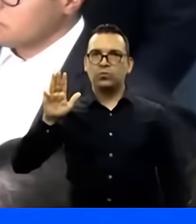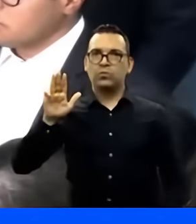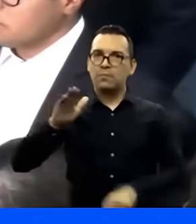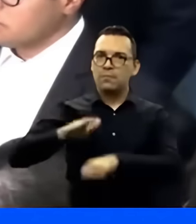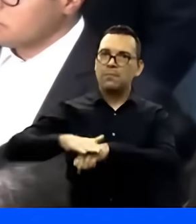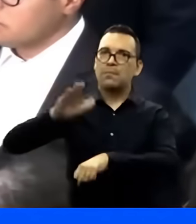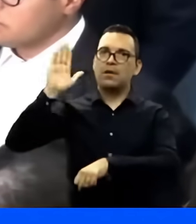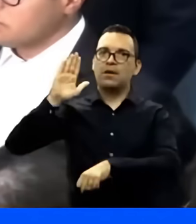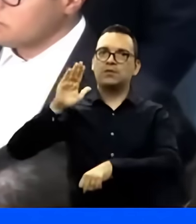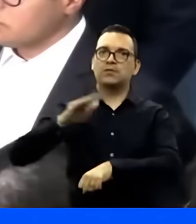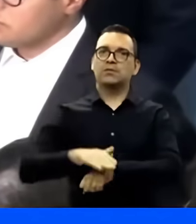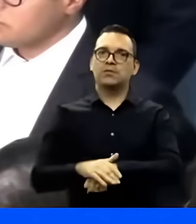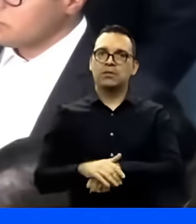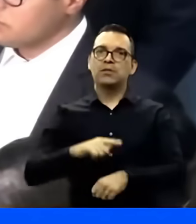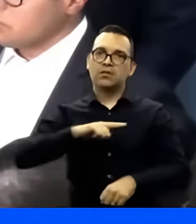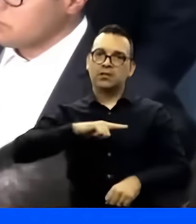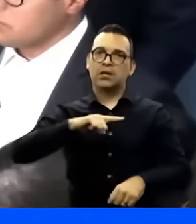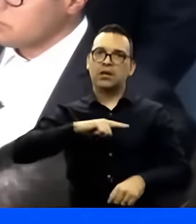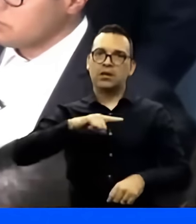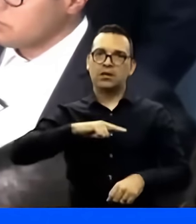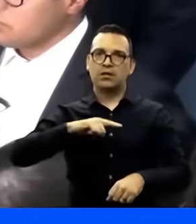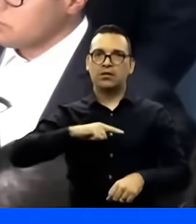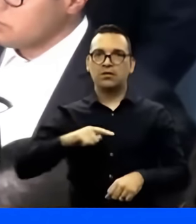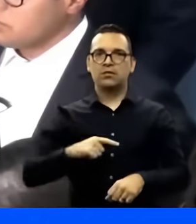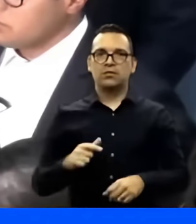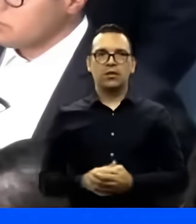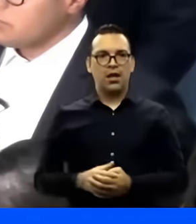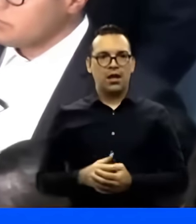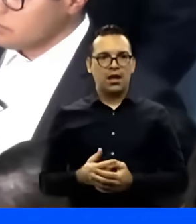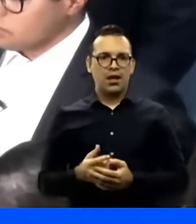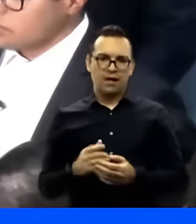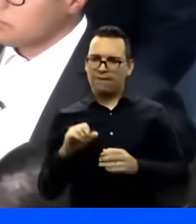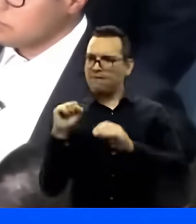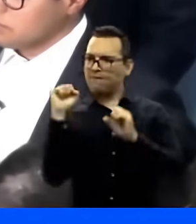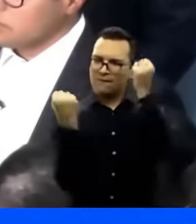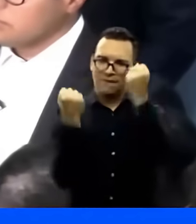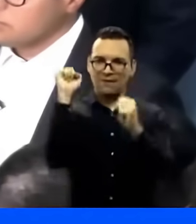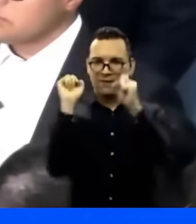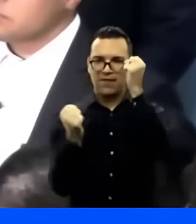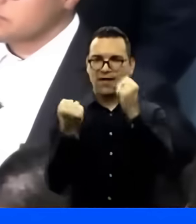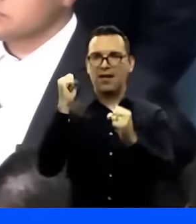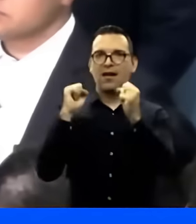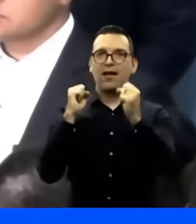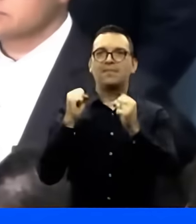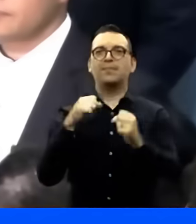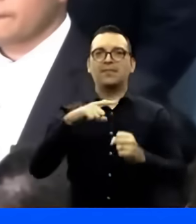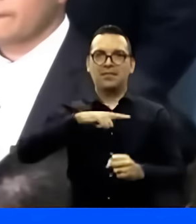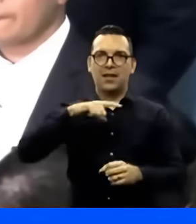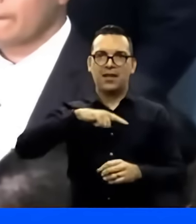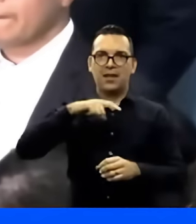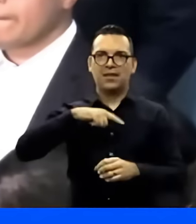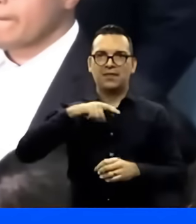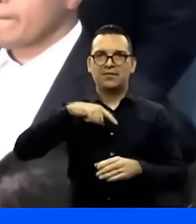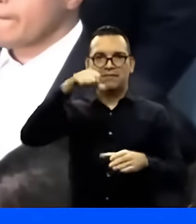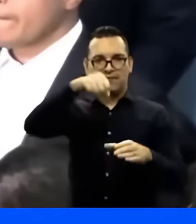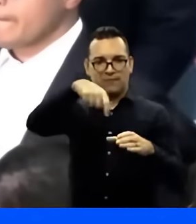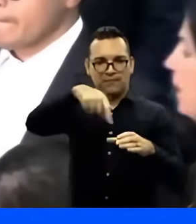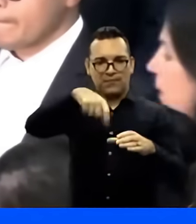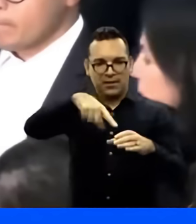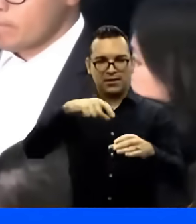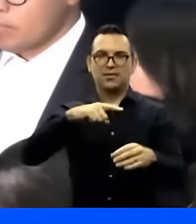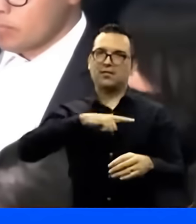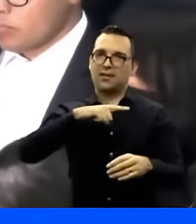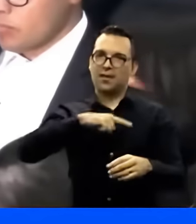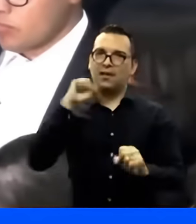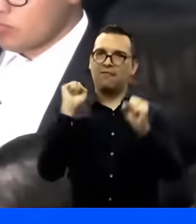indiretos, né? Estou falando em diretos e indiretos, porque aí vem a fábrica de fertilizantes, 5 bilhões a partir do ano que vem, então estou incluindo todos esses